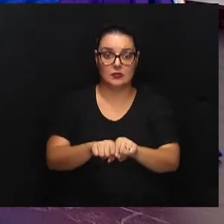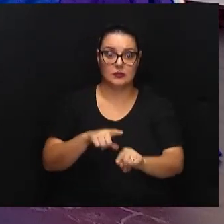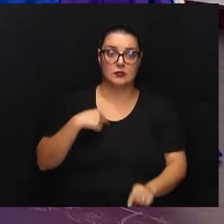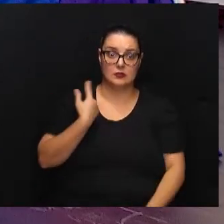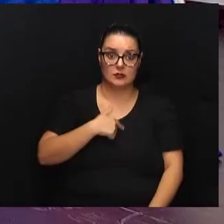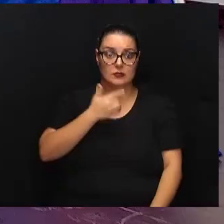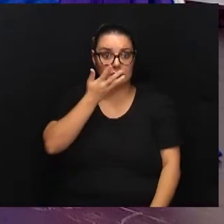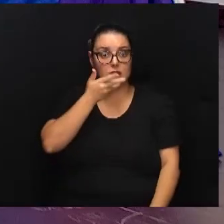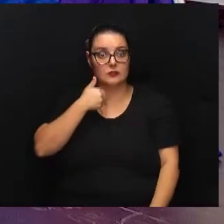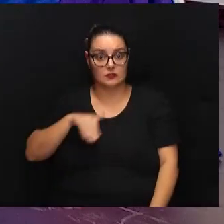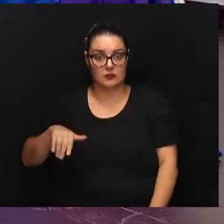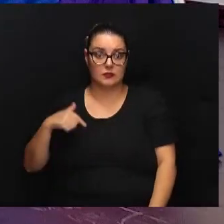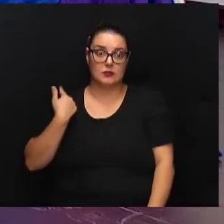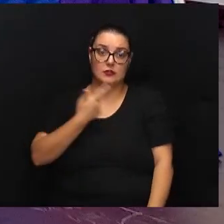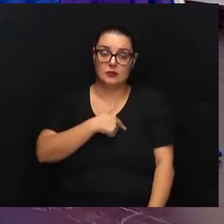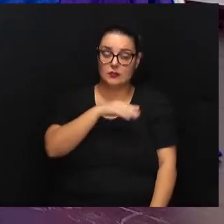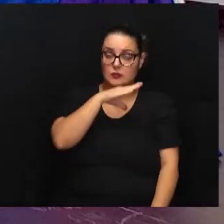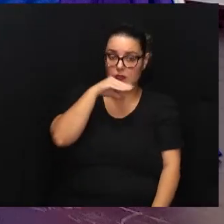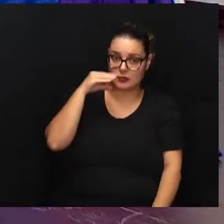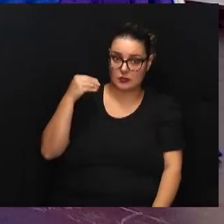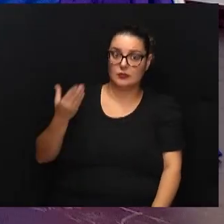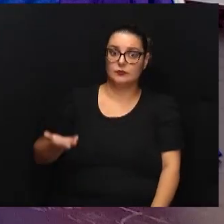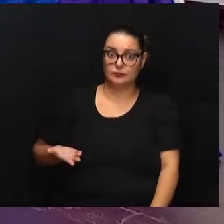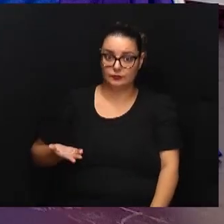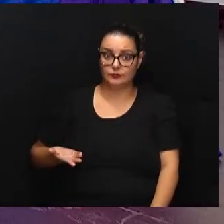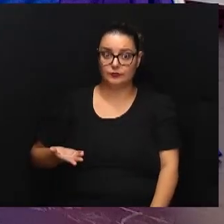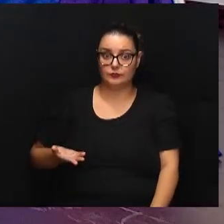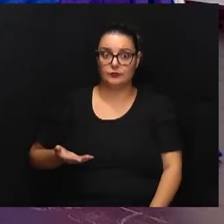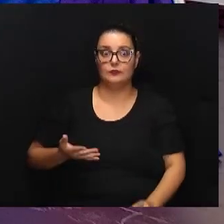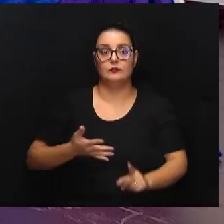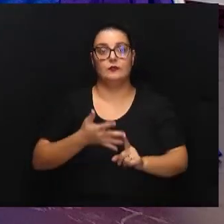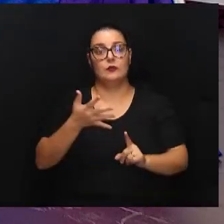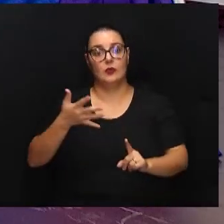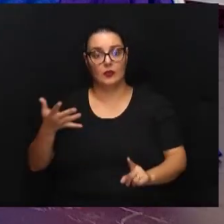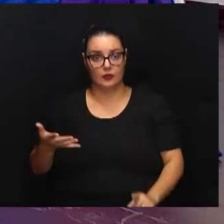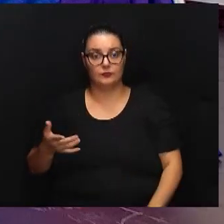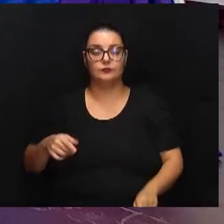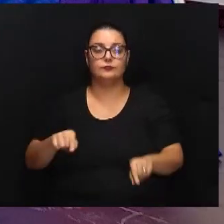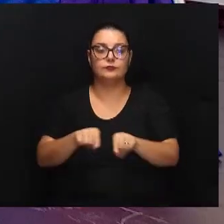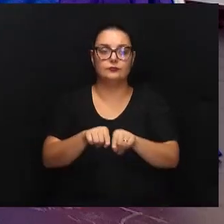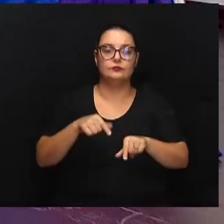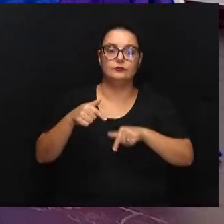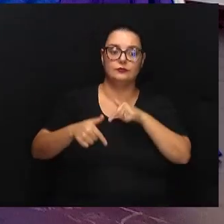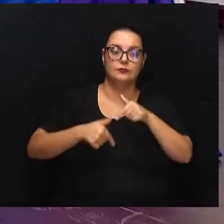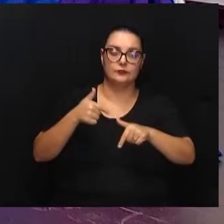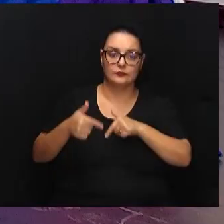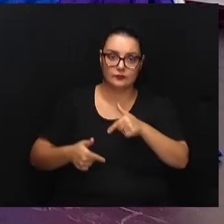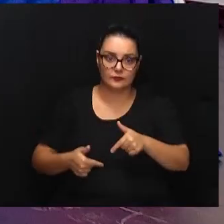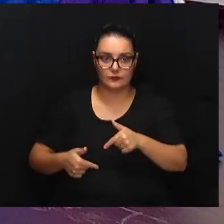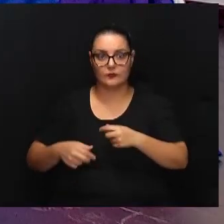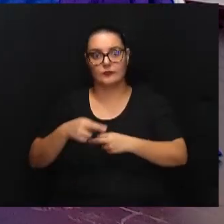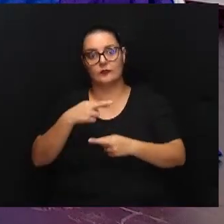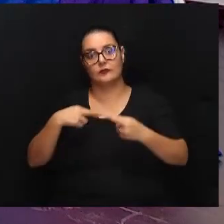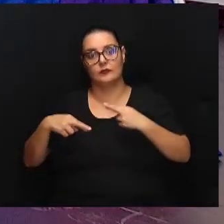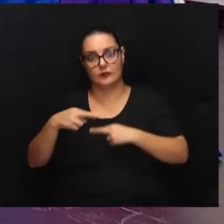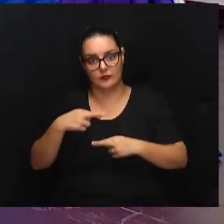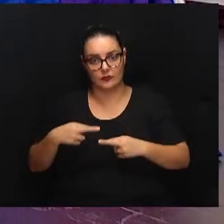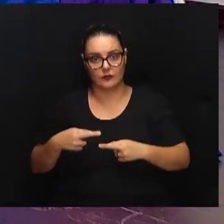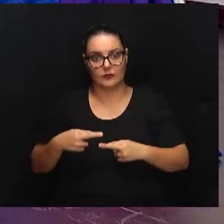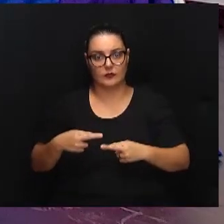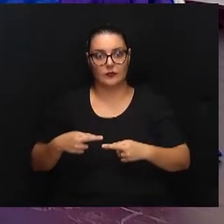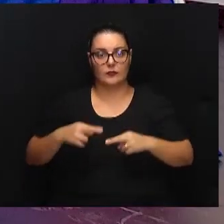né, LGBTs, e aí também trabalhando essa questão de respeitar, né, do respeito,